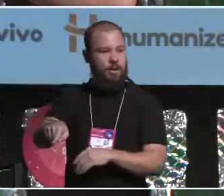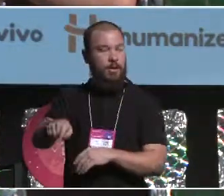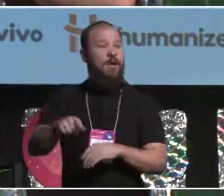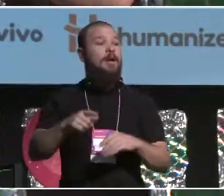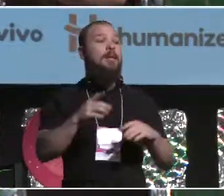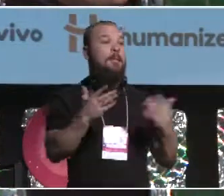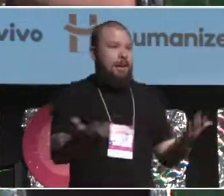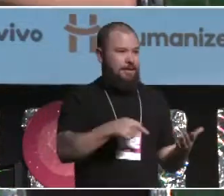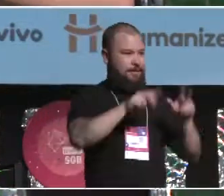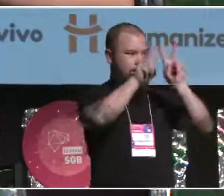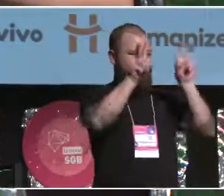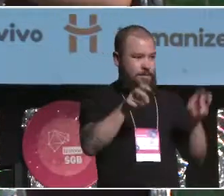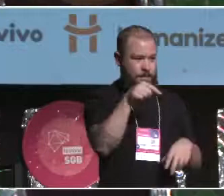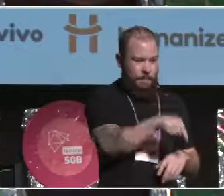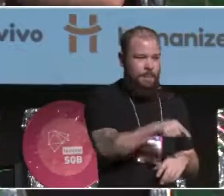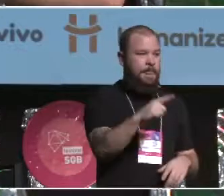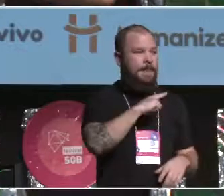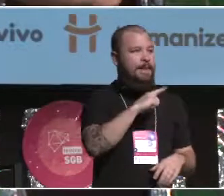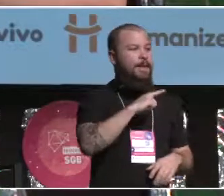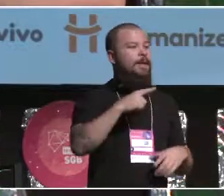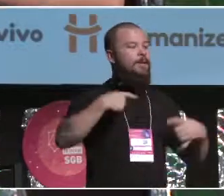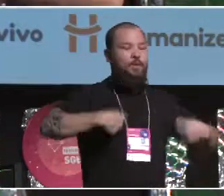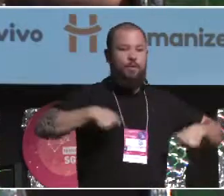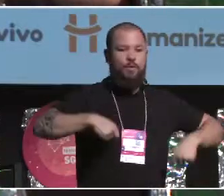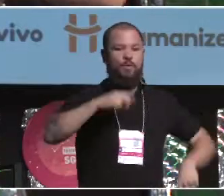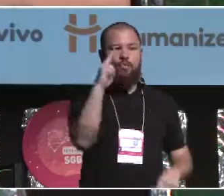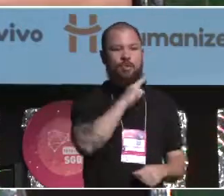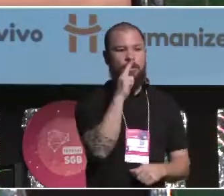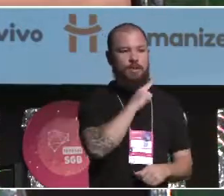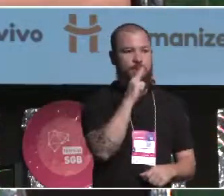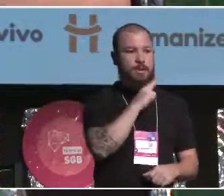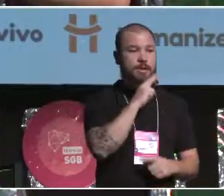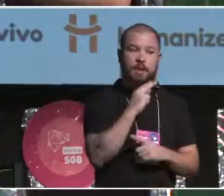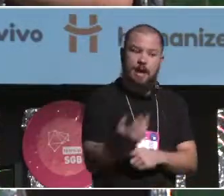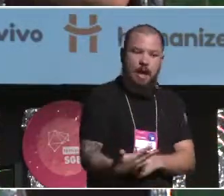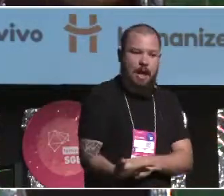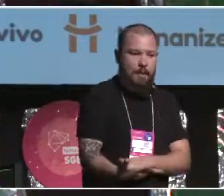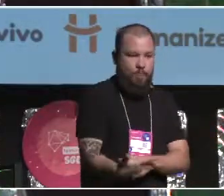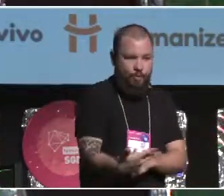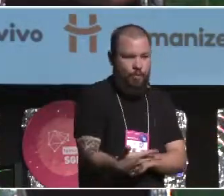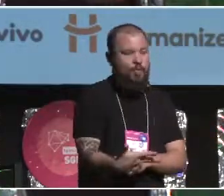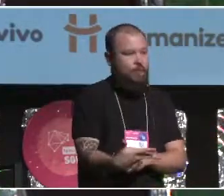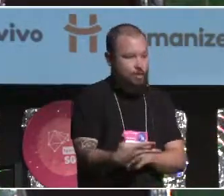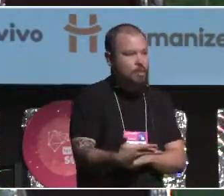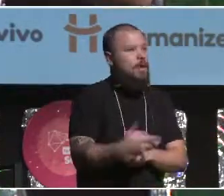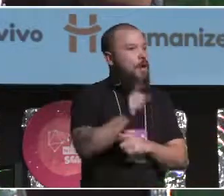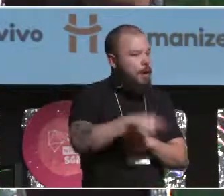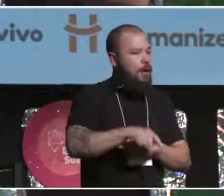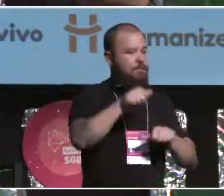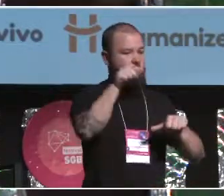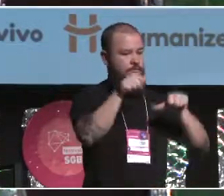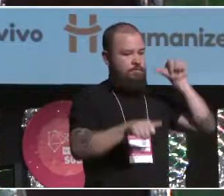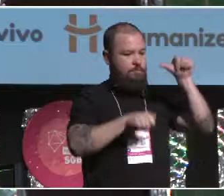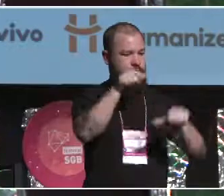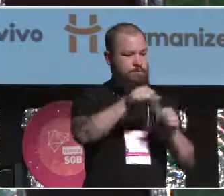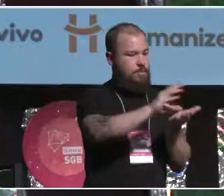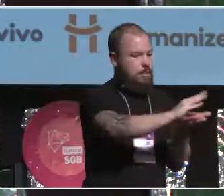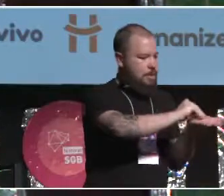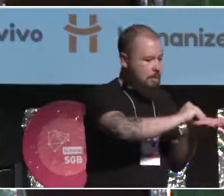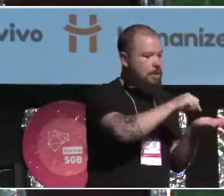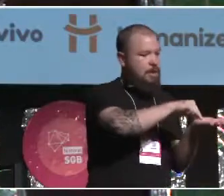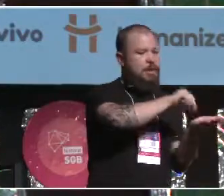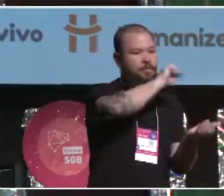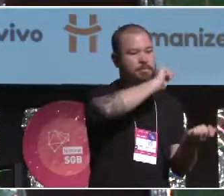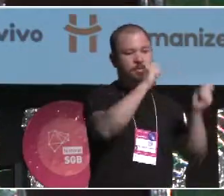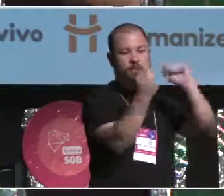nós temos uma necessidade, um senso de urgência e rápido, que é transformar dado em